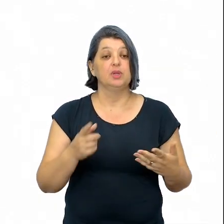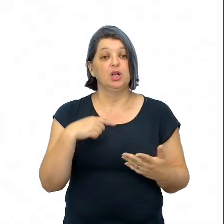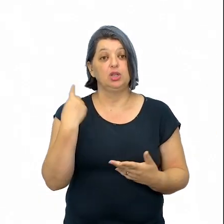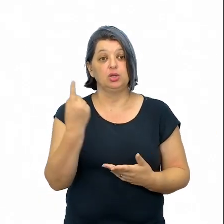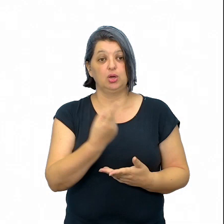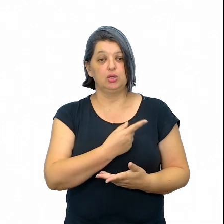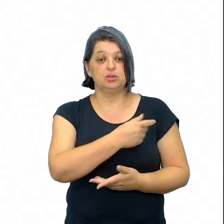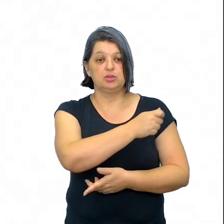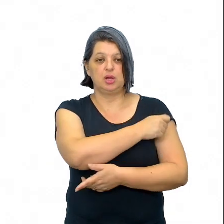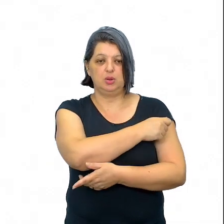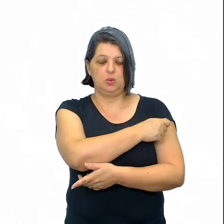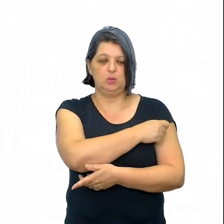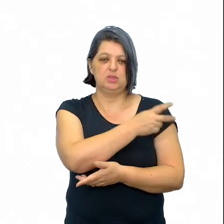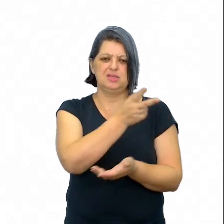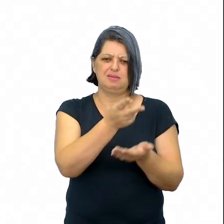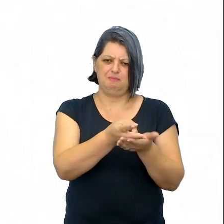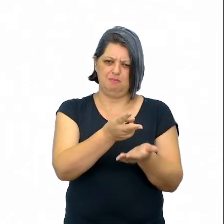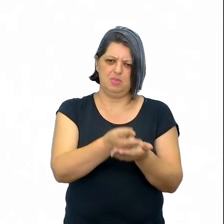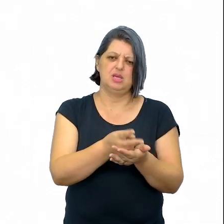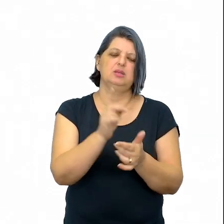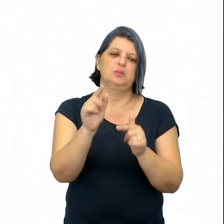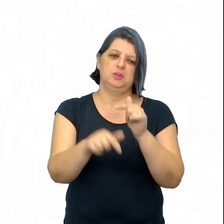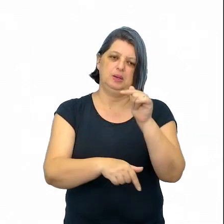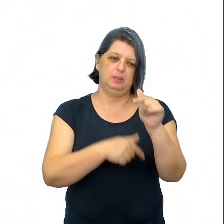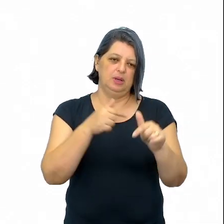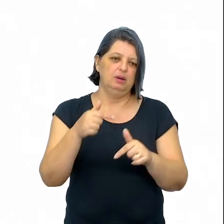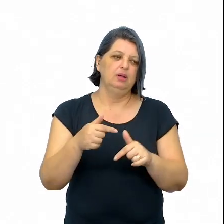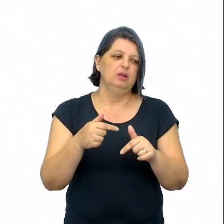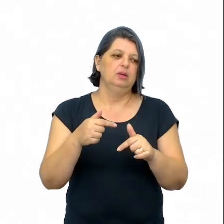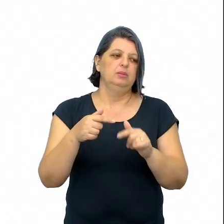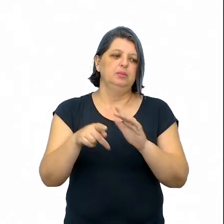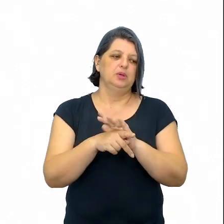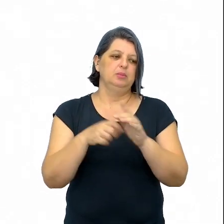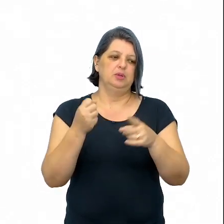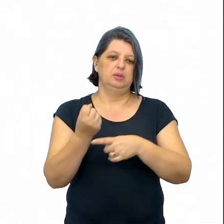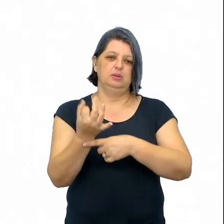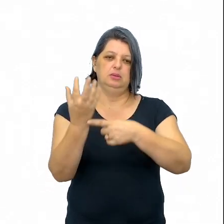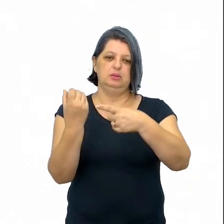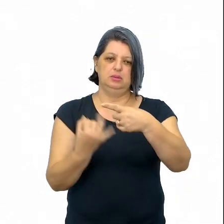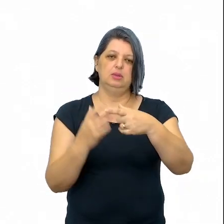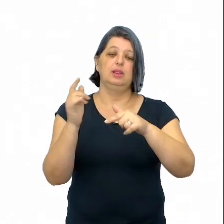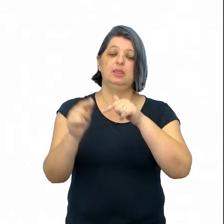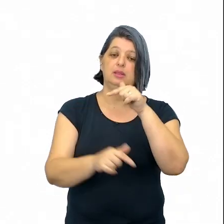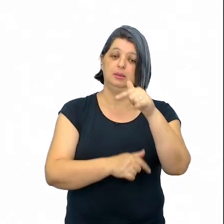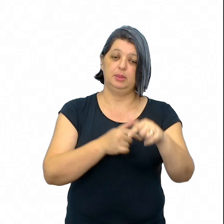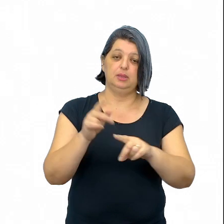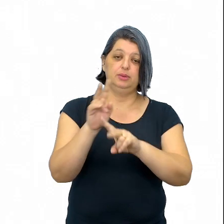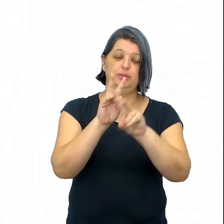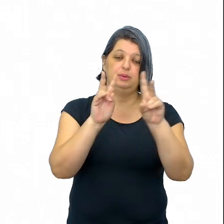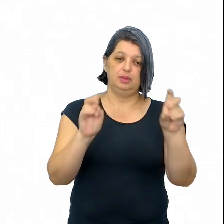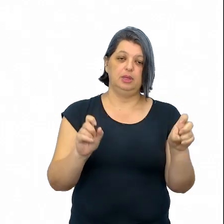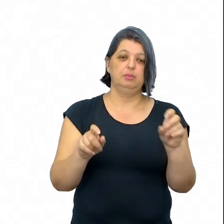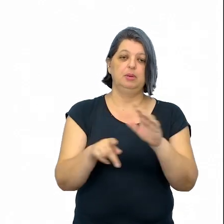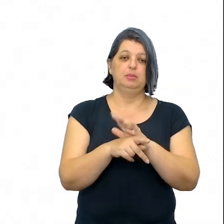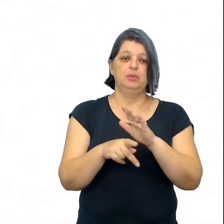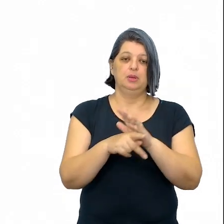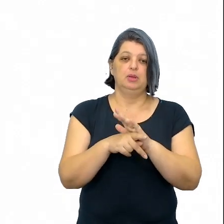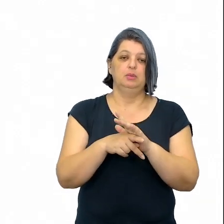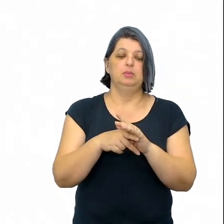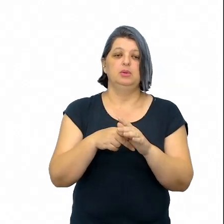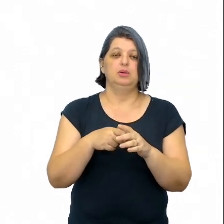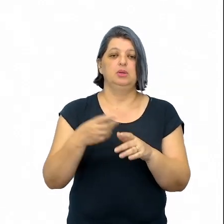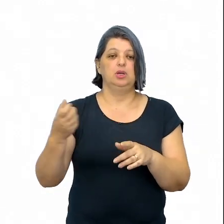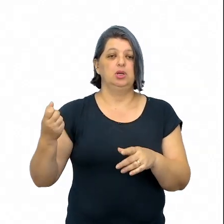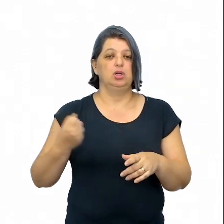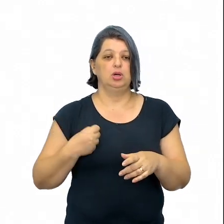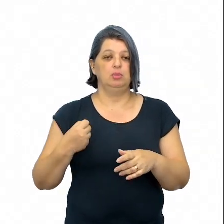estudantes, por mais que nós trabalhamos com frações, por mais que nós trabalhamos com esses números racionais, eles têm